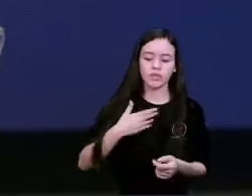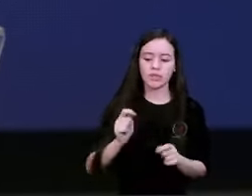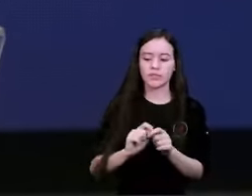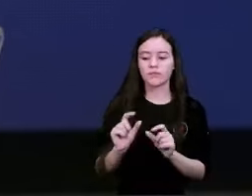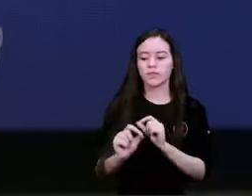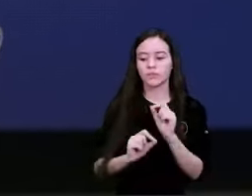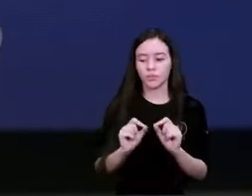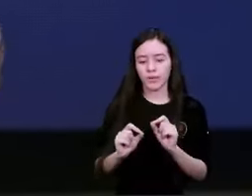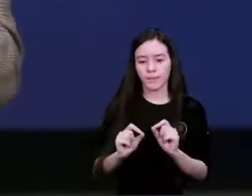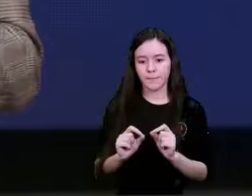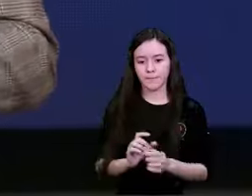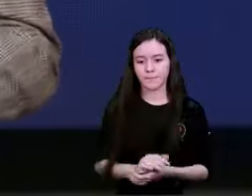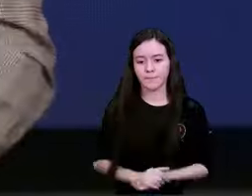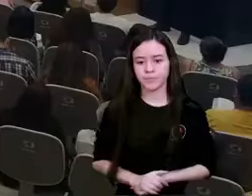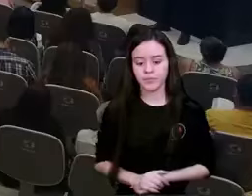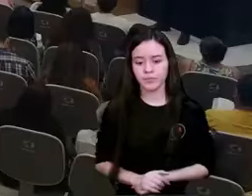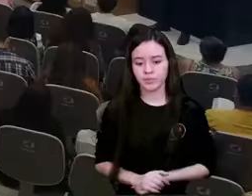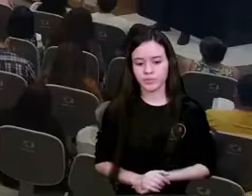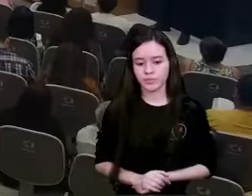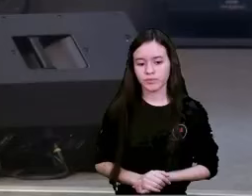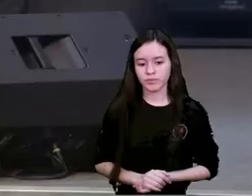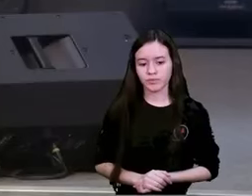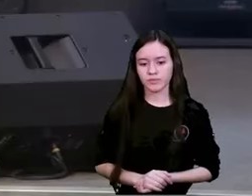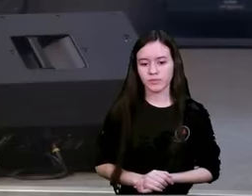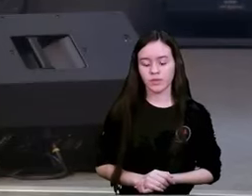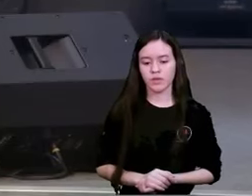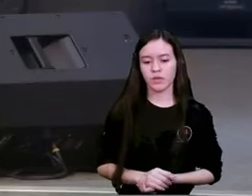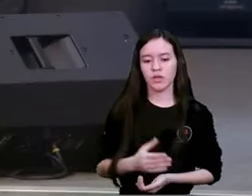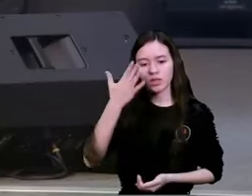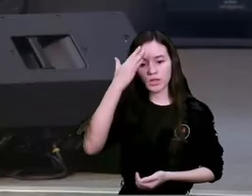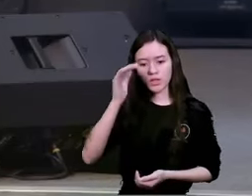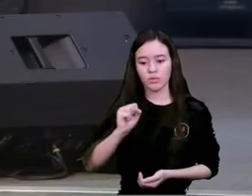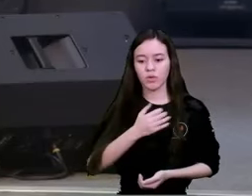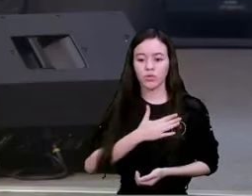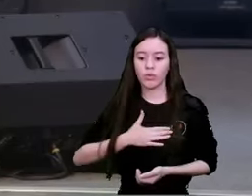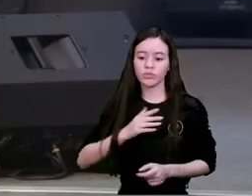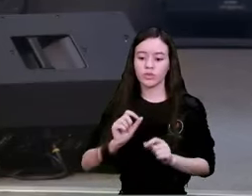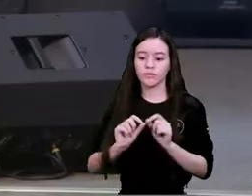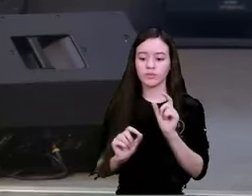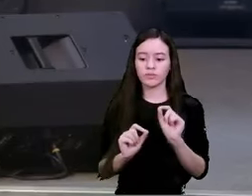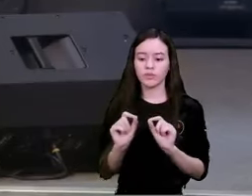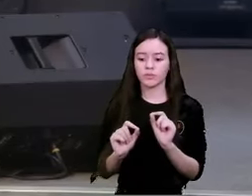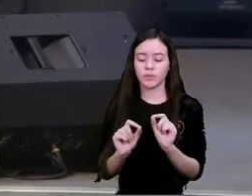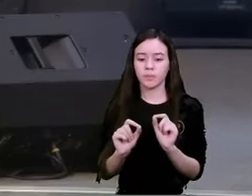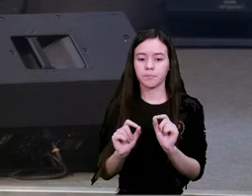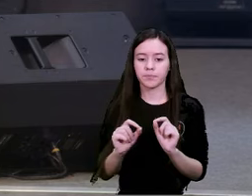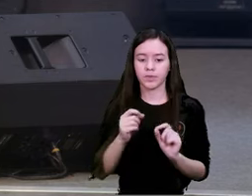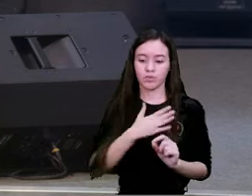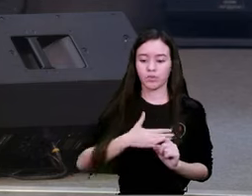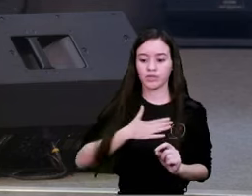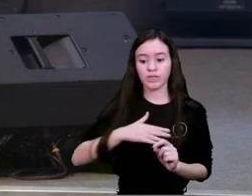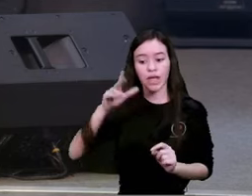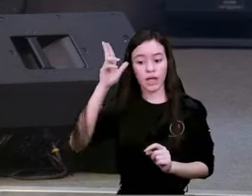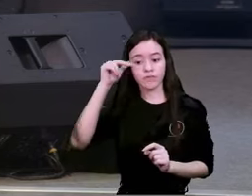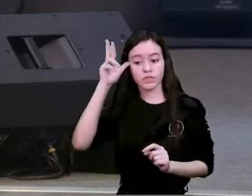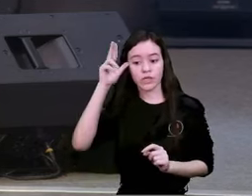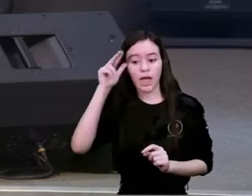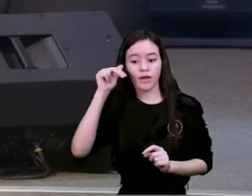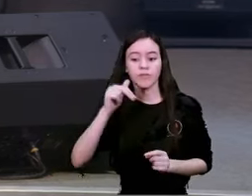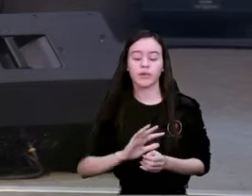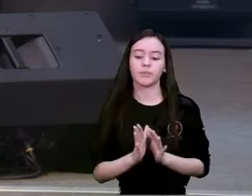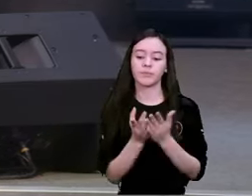Pregue comigo a Devec e pergunte para mim qual. Ele tinha um hobby, qual? Ele gostava de cavalos. E a